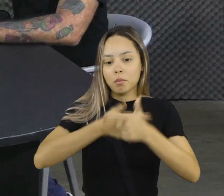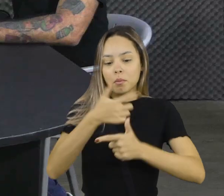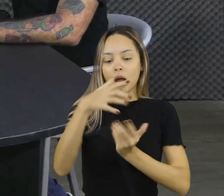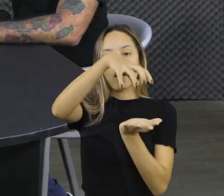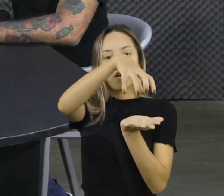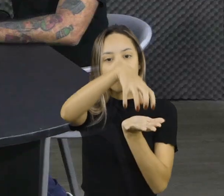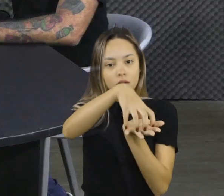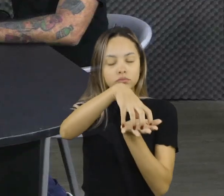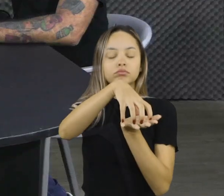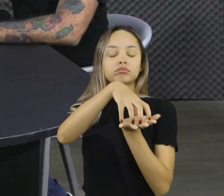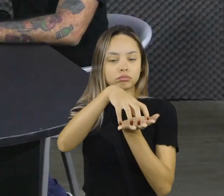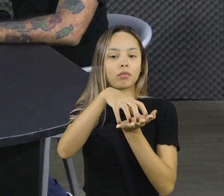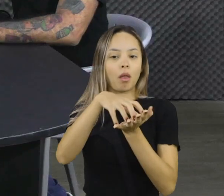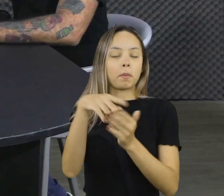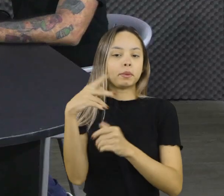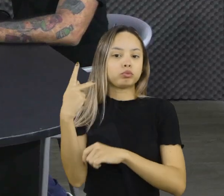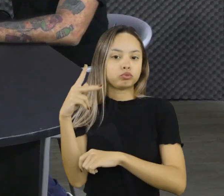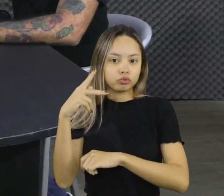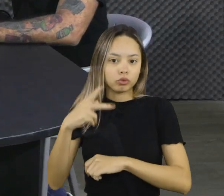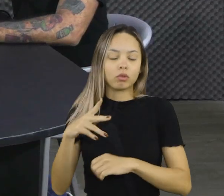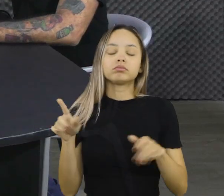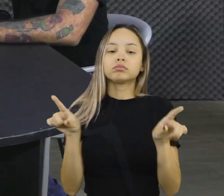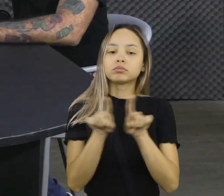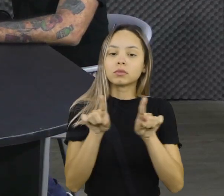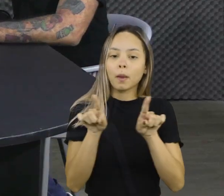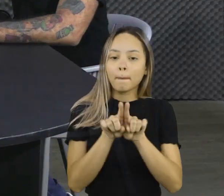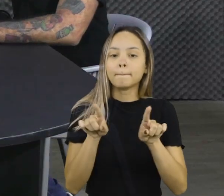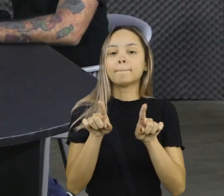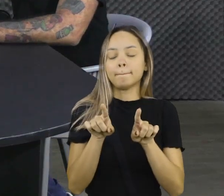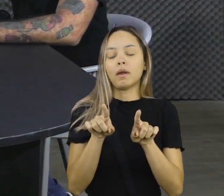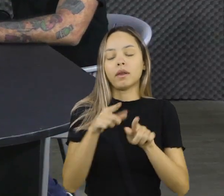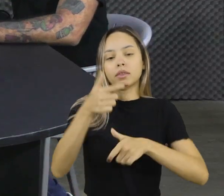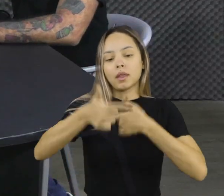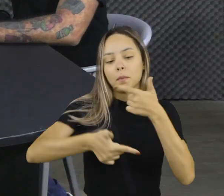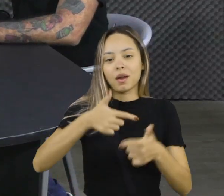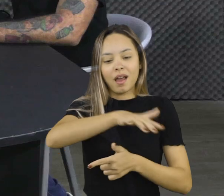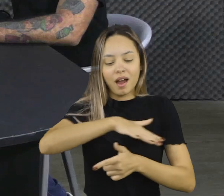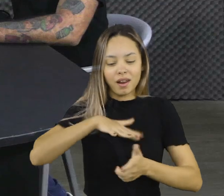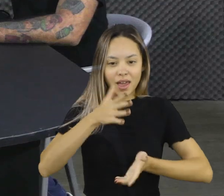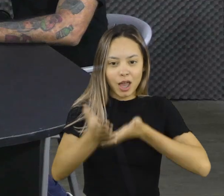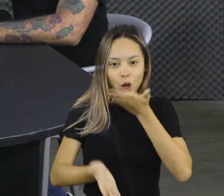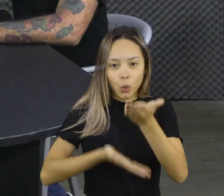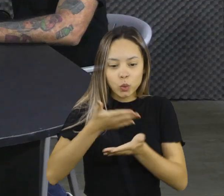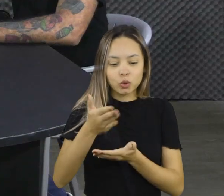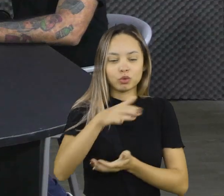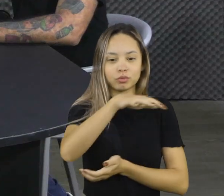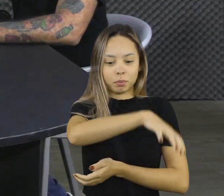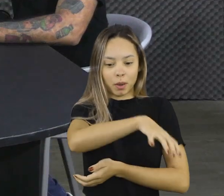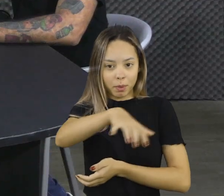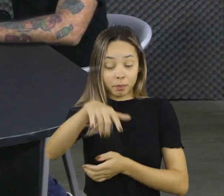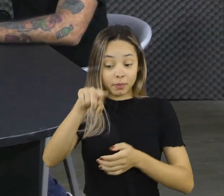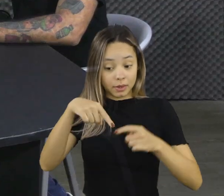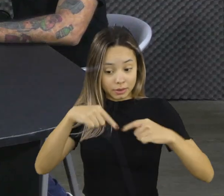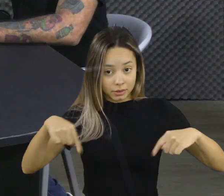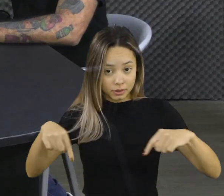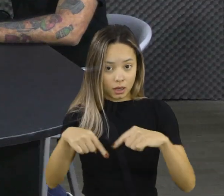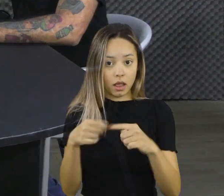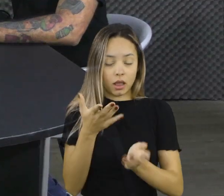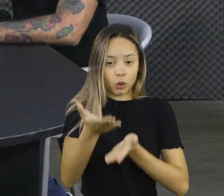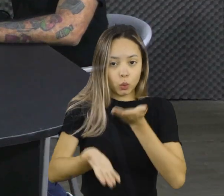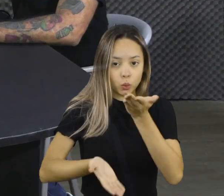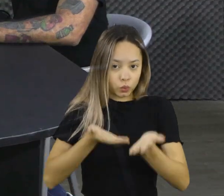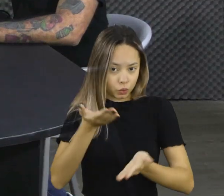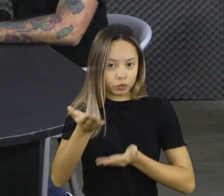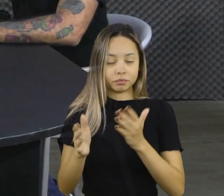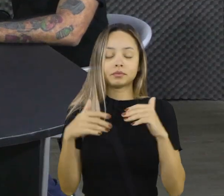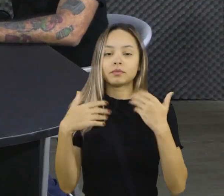Lima, atuando nas áreas de recursos em ambos os municípios. Aliás, atuando na sala de recursos em ambos os municípios. A professora